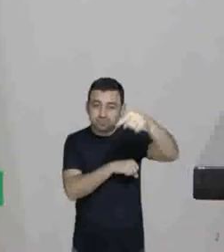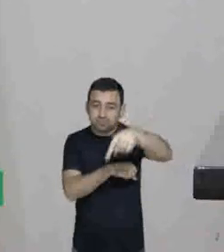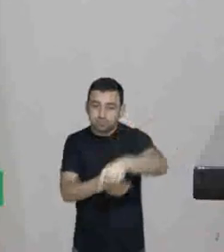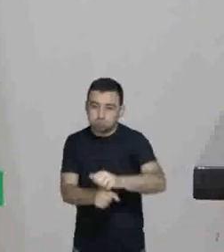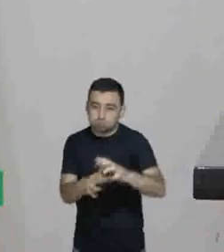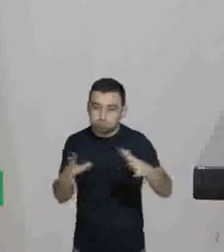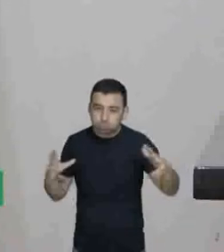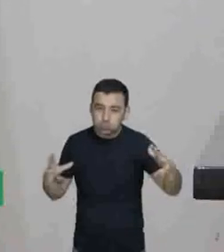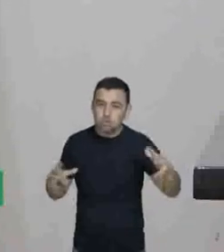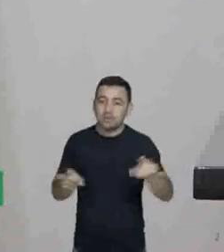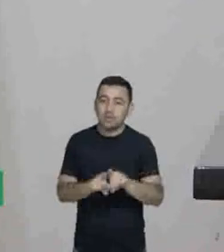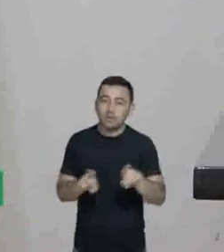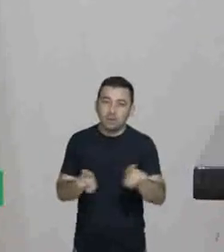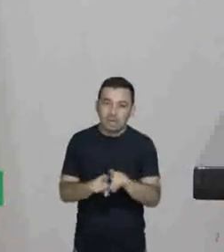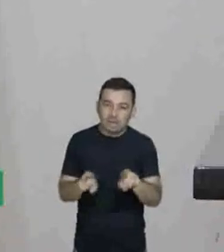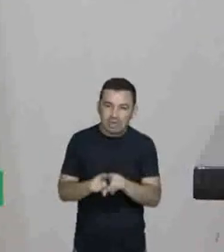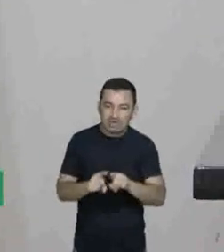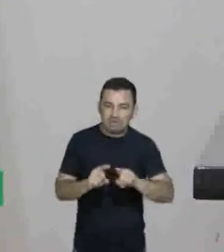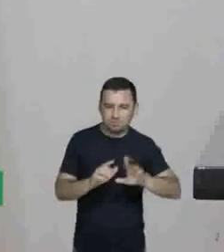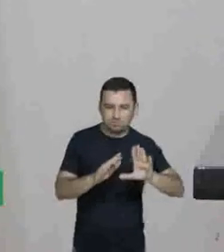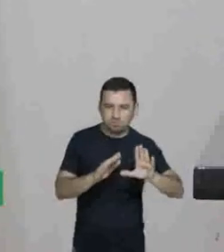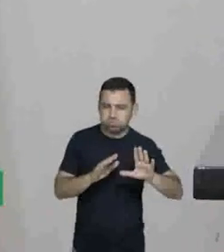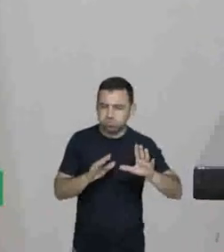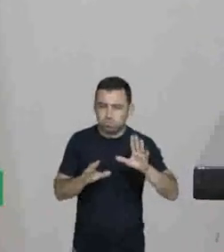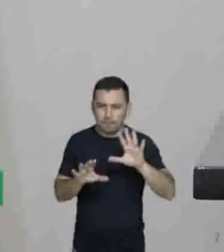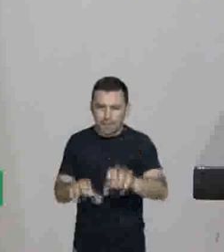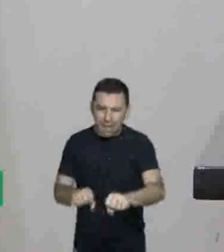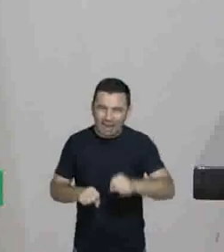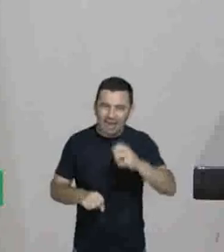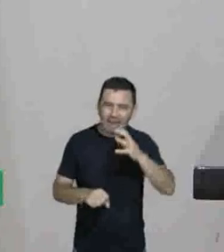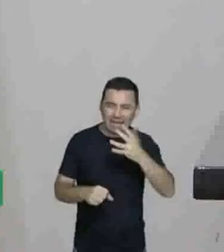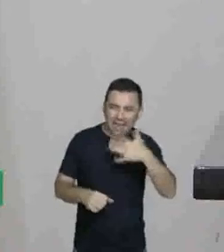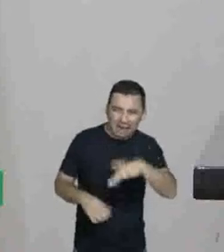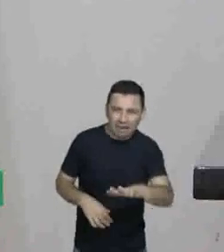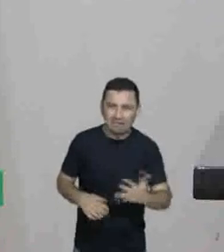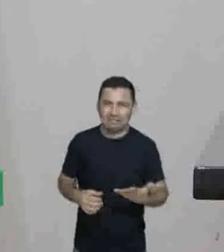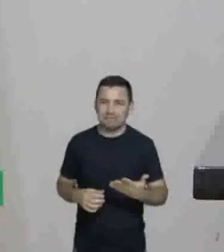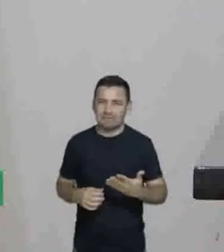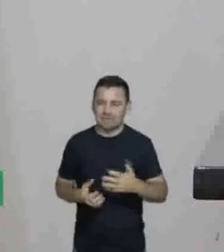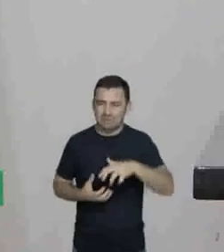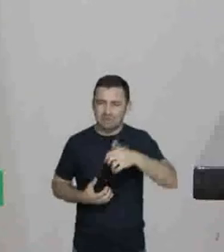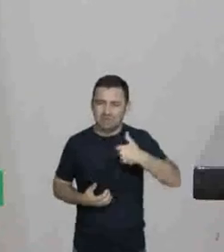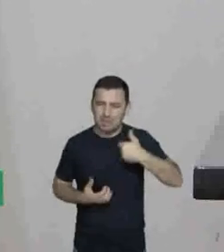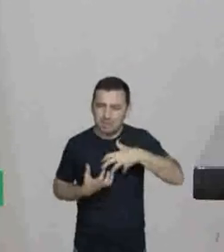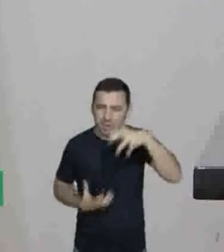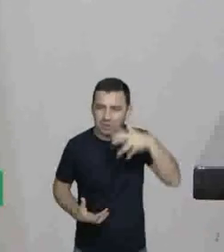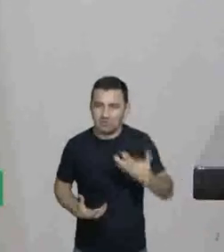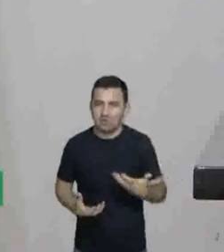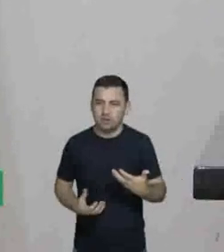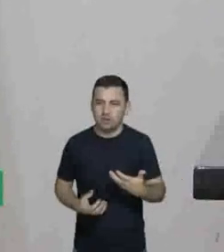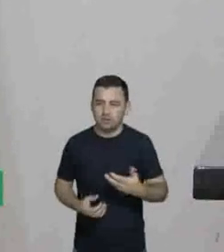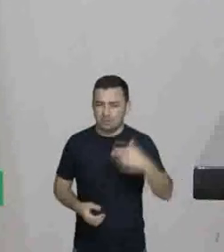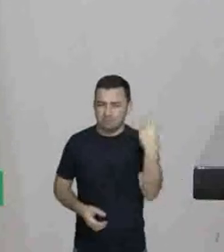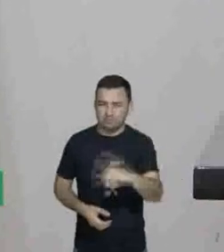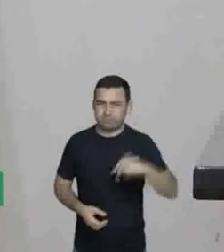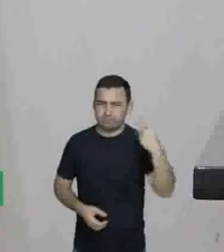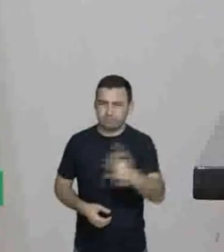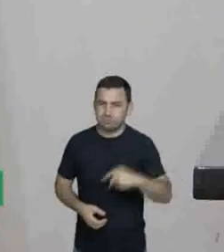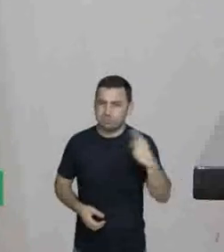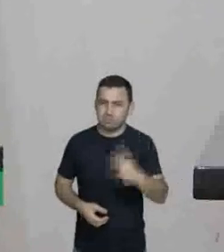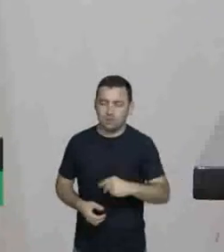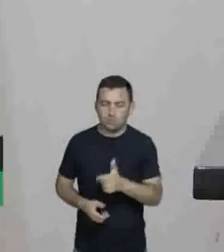crianças, mulheres e idosos, tortura de reféns e chacina de civis.